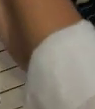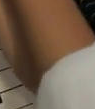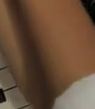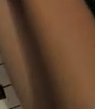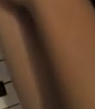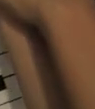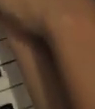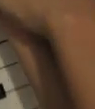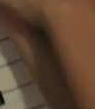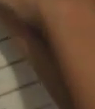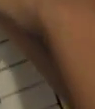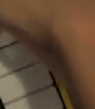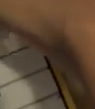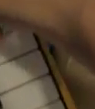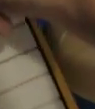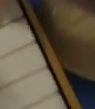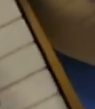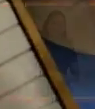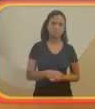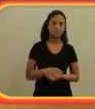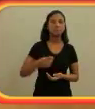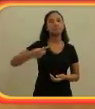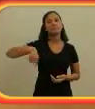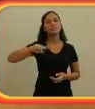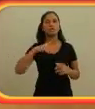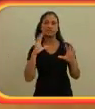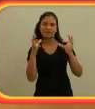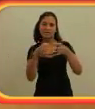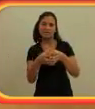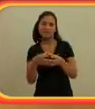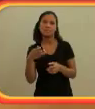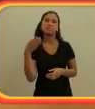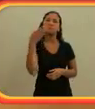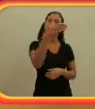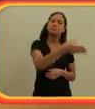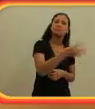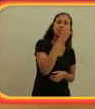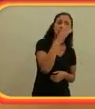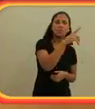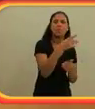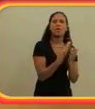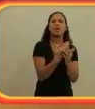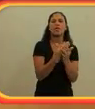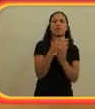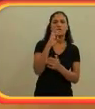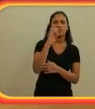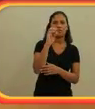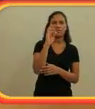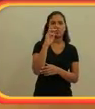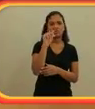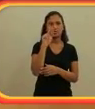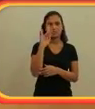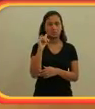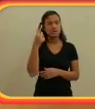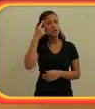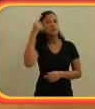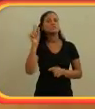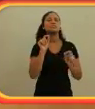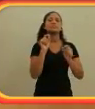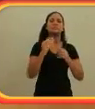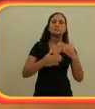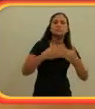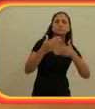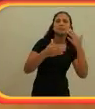Lariane arrasta os dedos de Gabriel pelas teclas. Nossa equipe acompanhou uma aula de ecoterapia. A ideia é promover o desenvolvimento